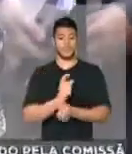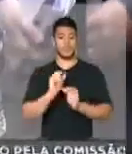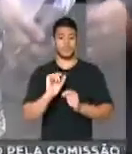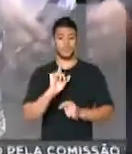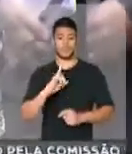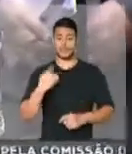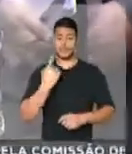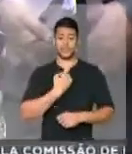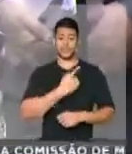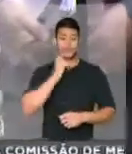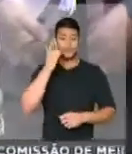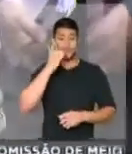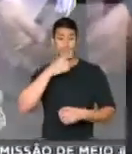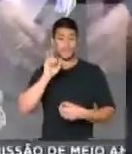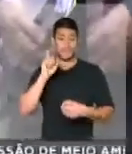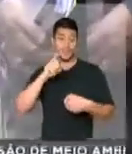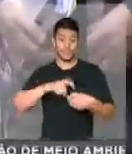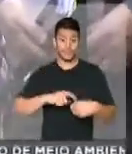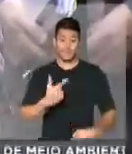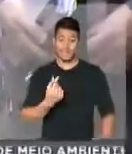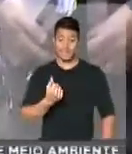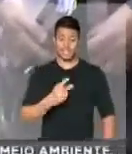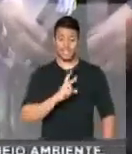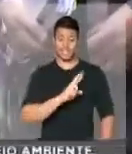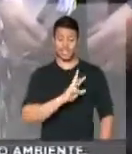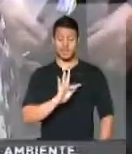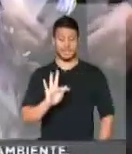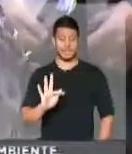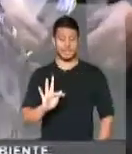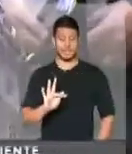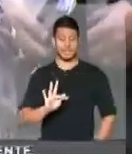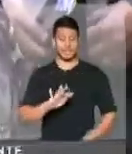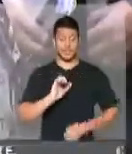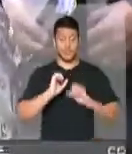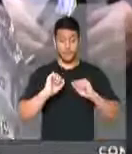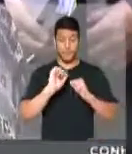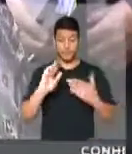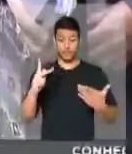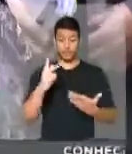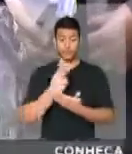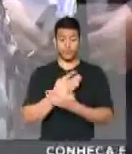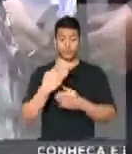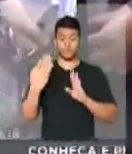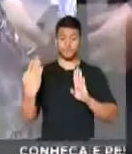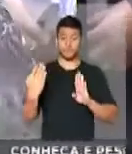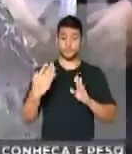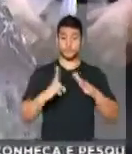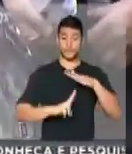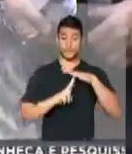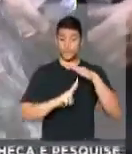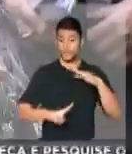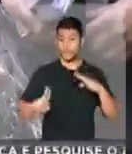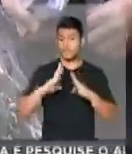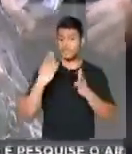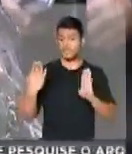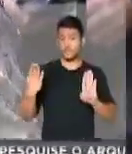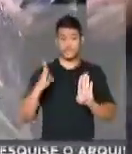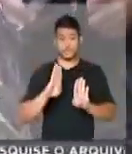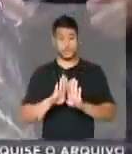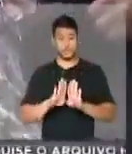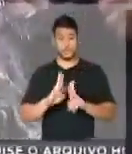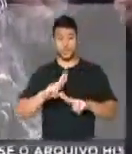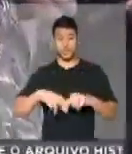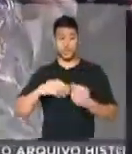ter restituição do imposto de renda. As universidades podem fechar as portas a partir de agosto e setembro, diante da falta